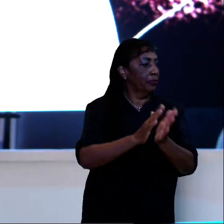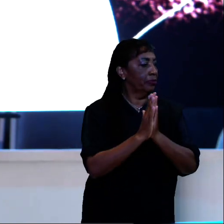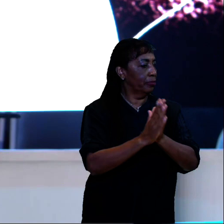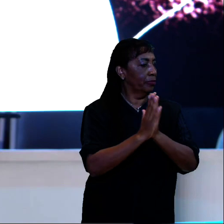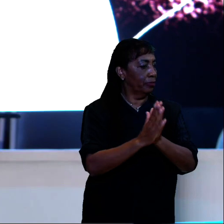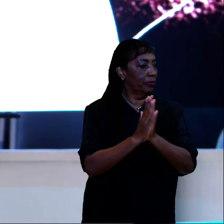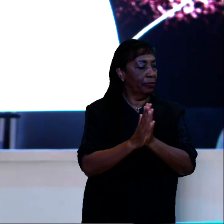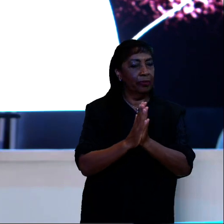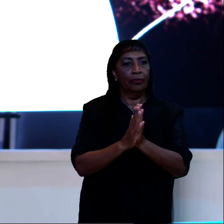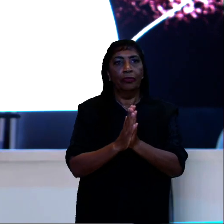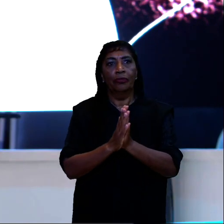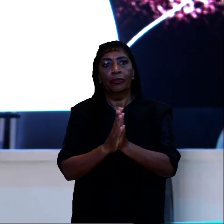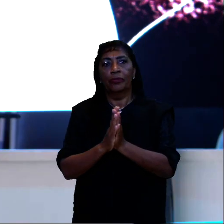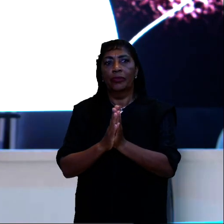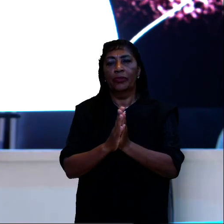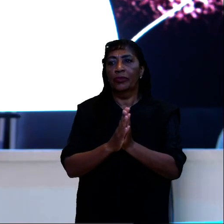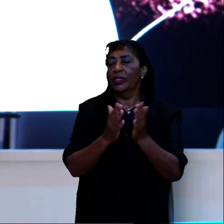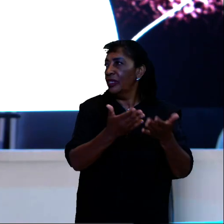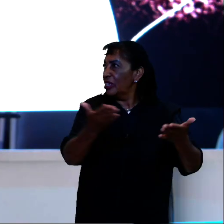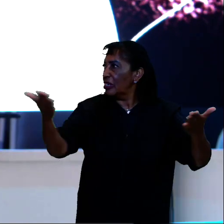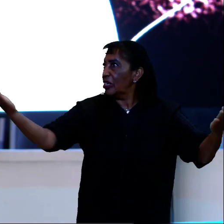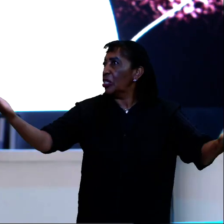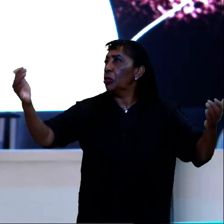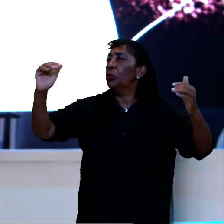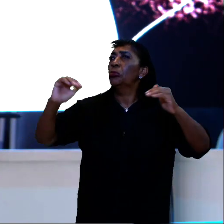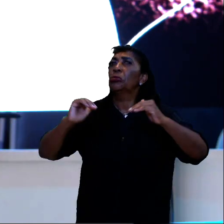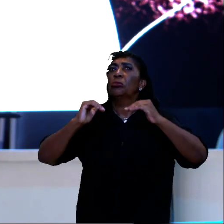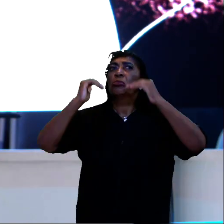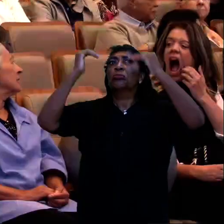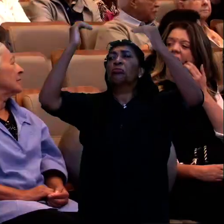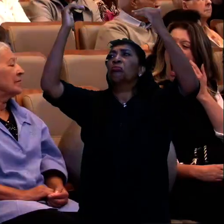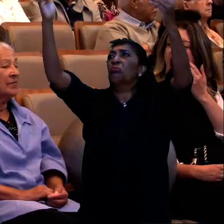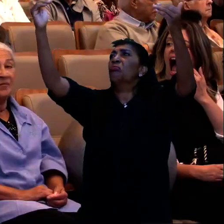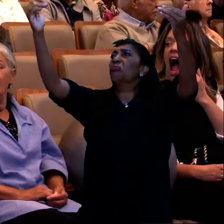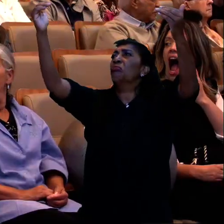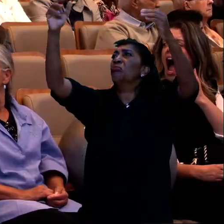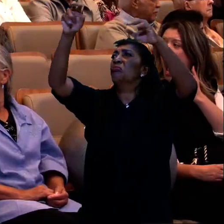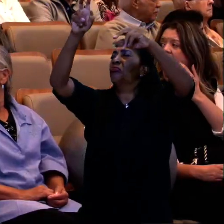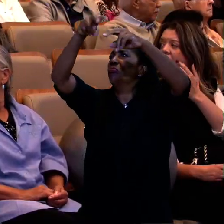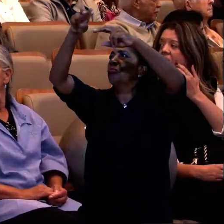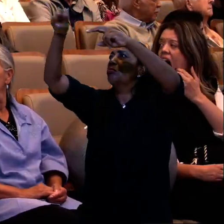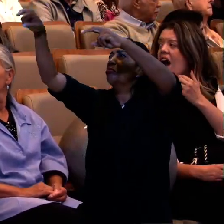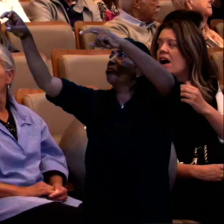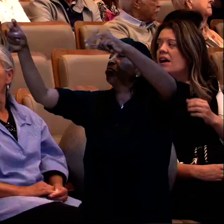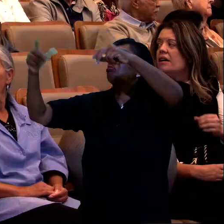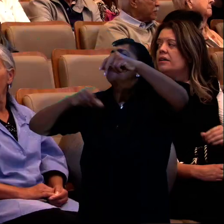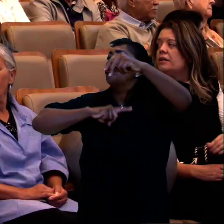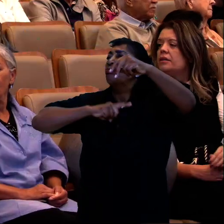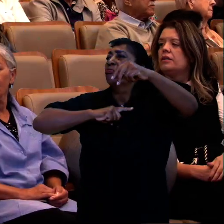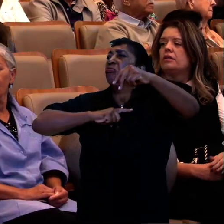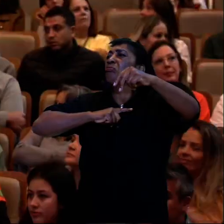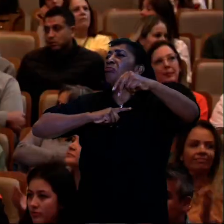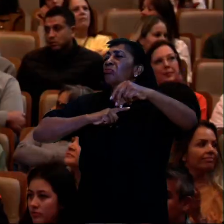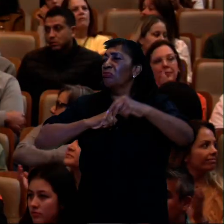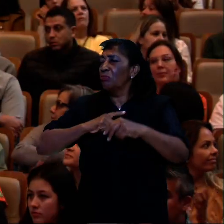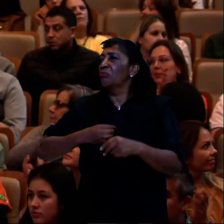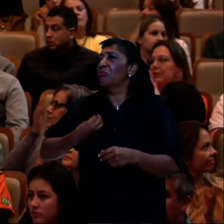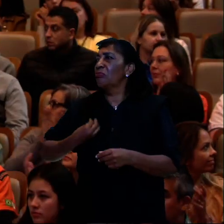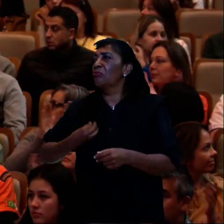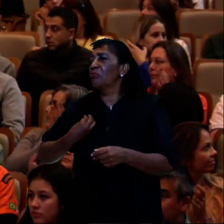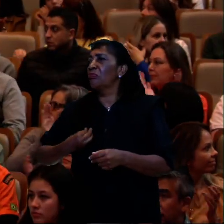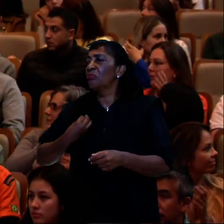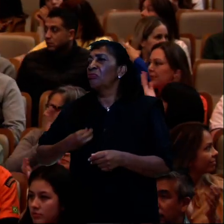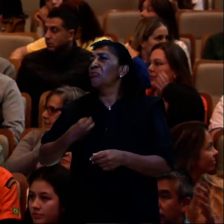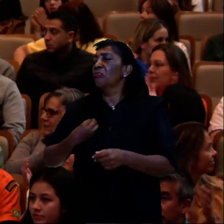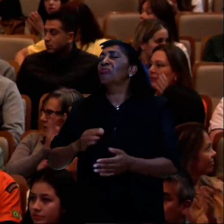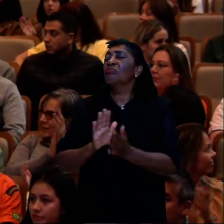embaixo, lá na galeria. Olha, aqui tem bastante gente, ali também, lá atrás, lá na galeria. Uma salva de palmas para esse povo